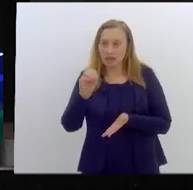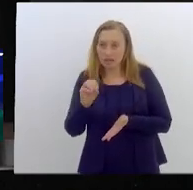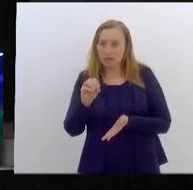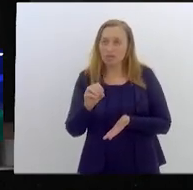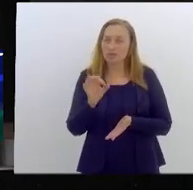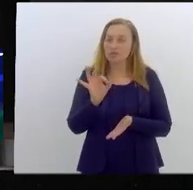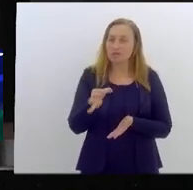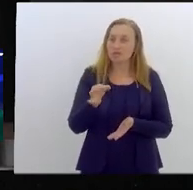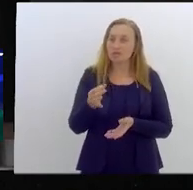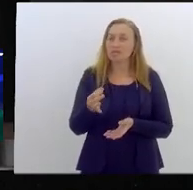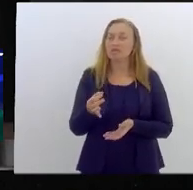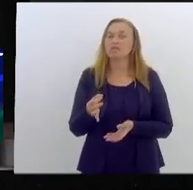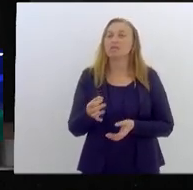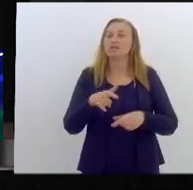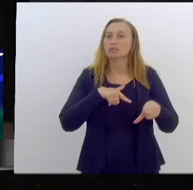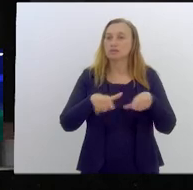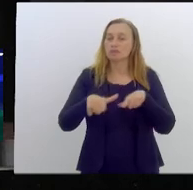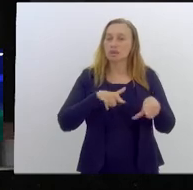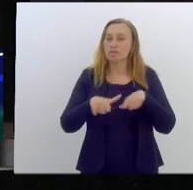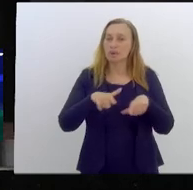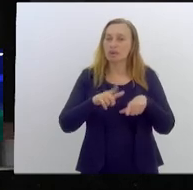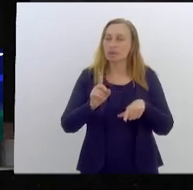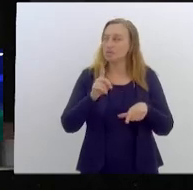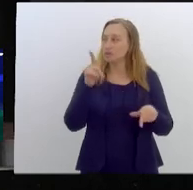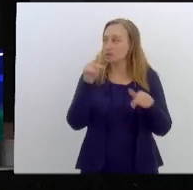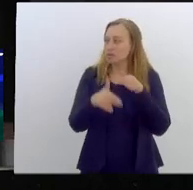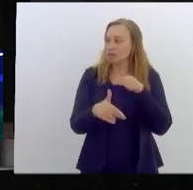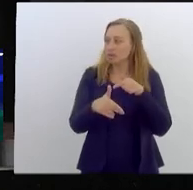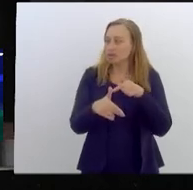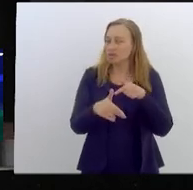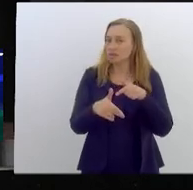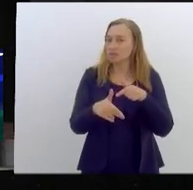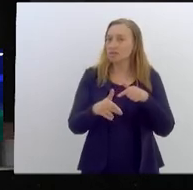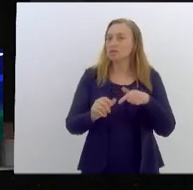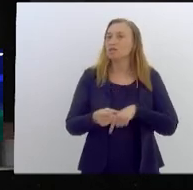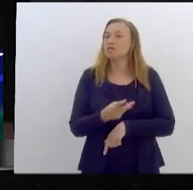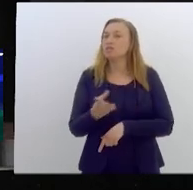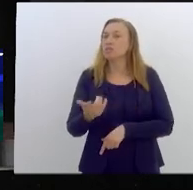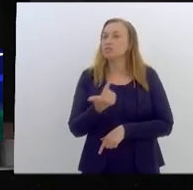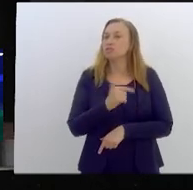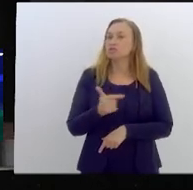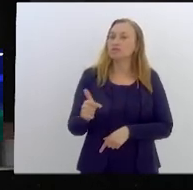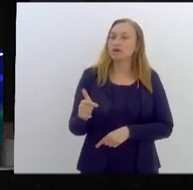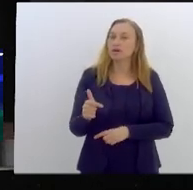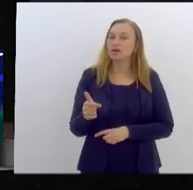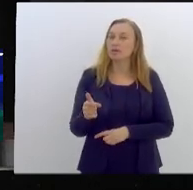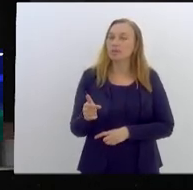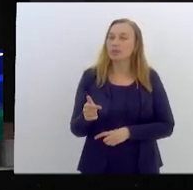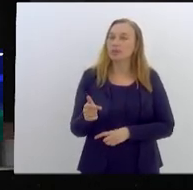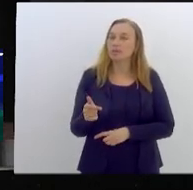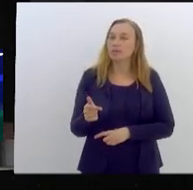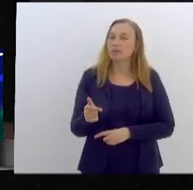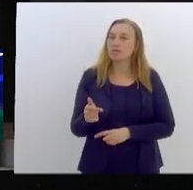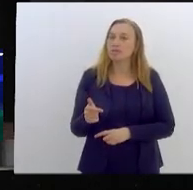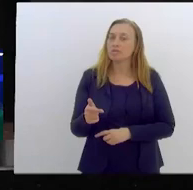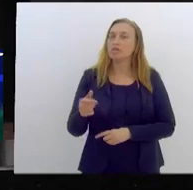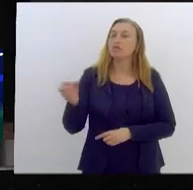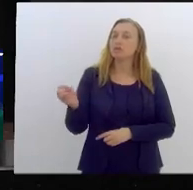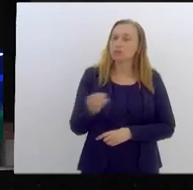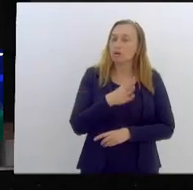garantiu que o serviço não será interrompido enquanto não houver a